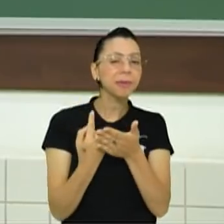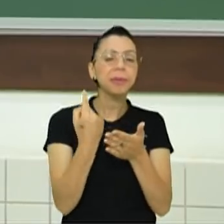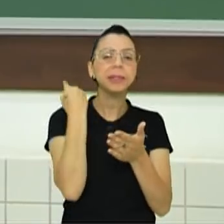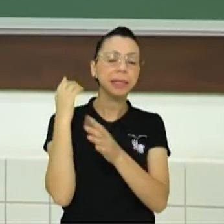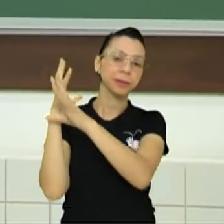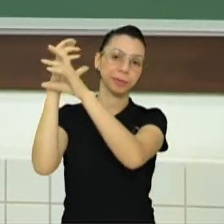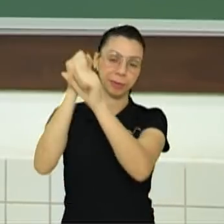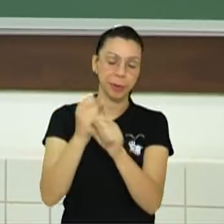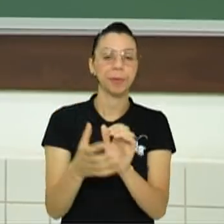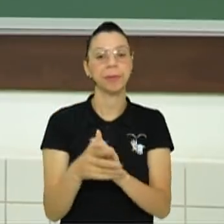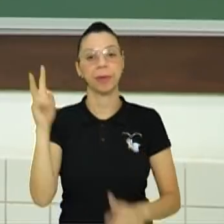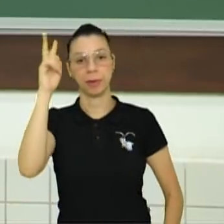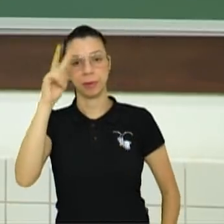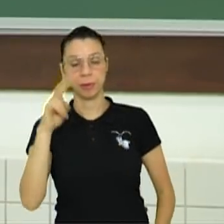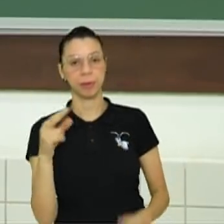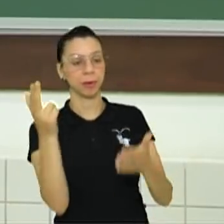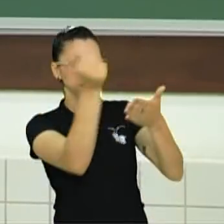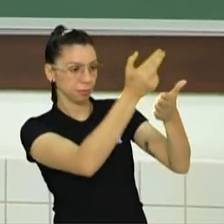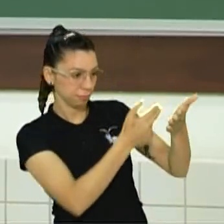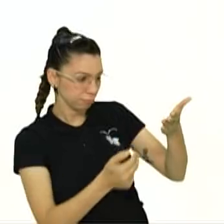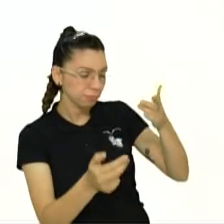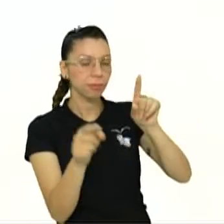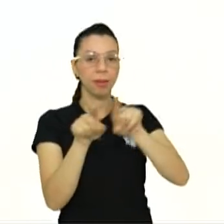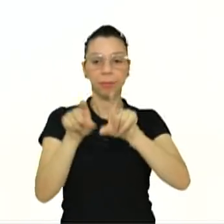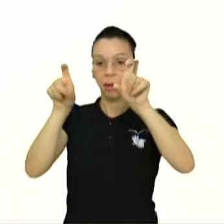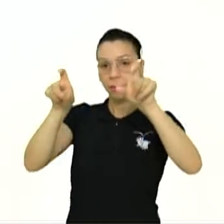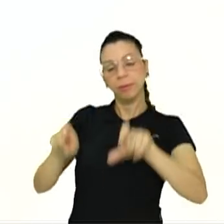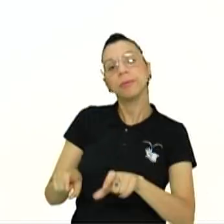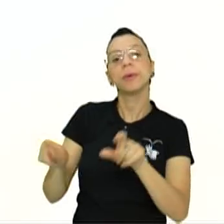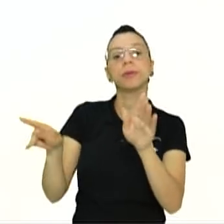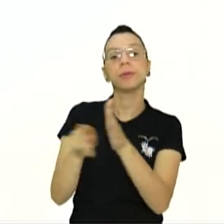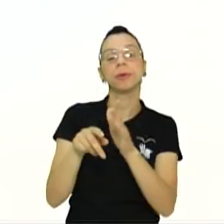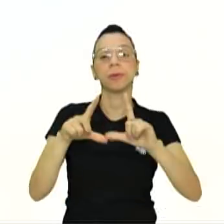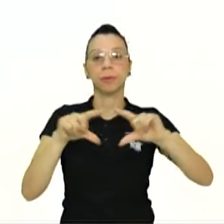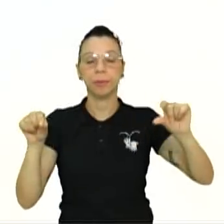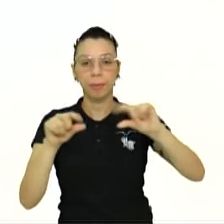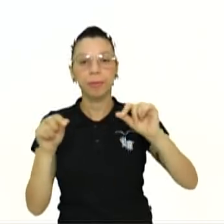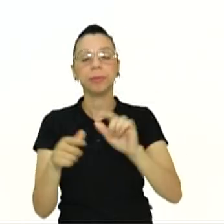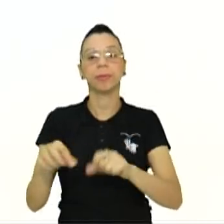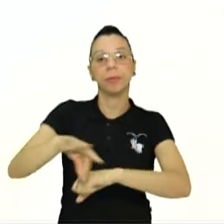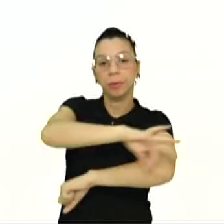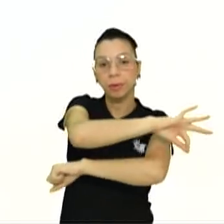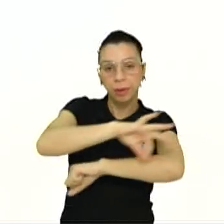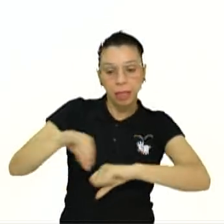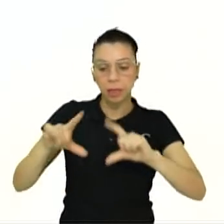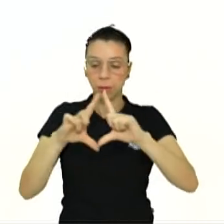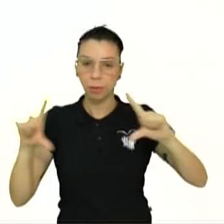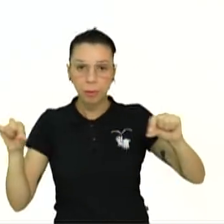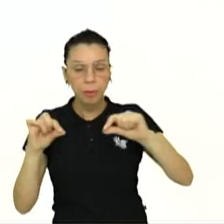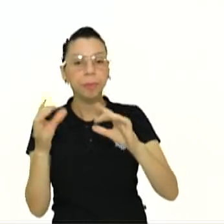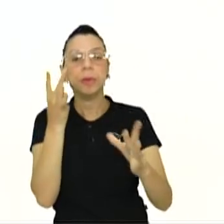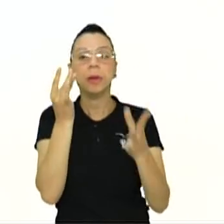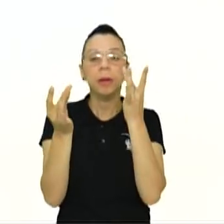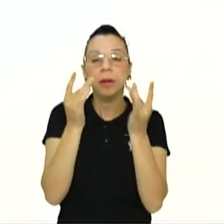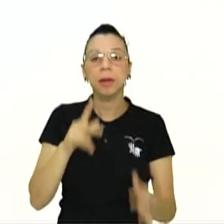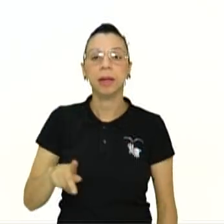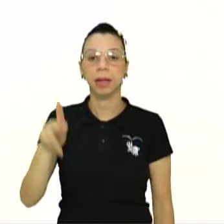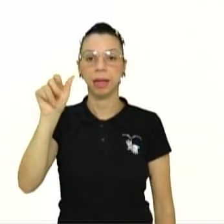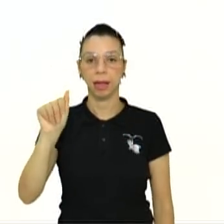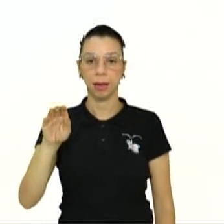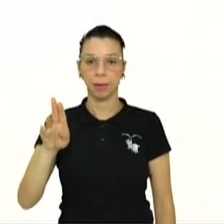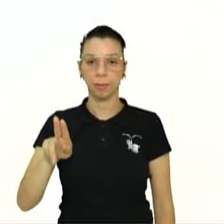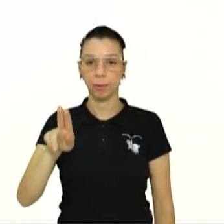pintura, suportes de pintura japonesa, arquitetura japonesa, teatro kabuki